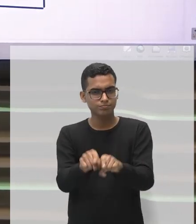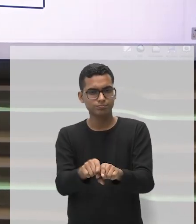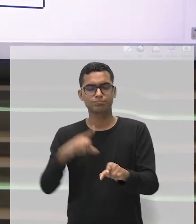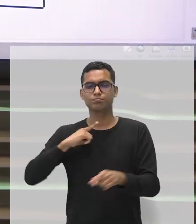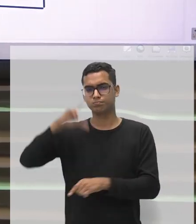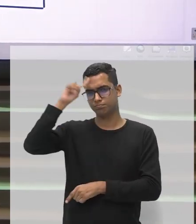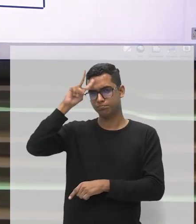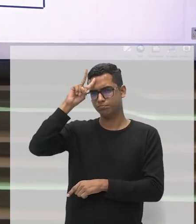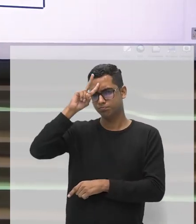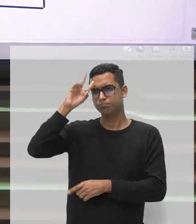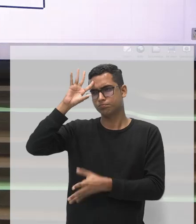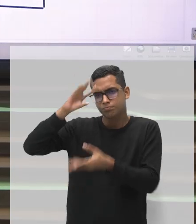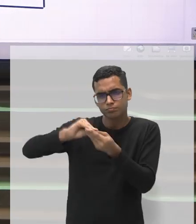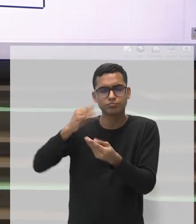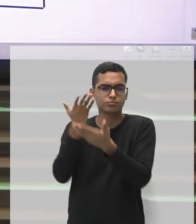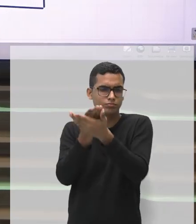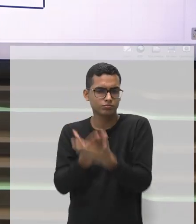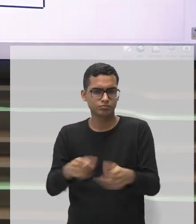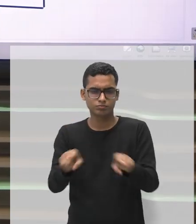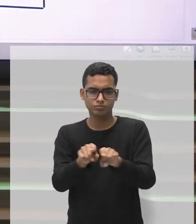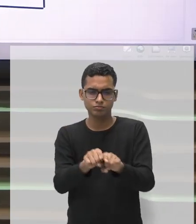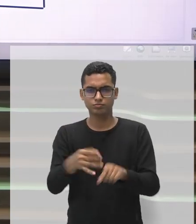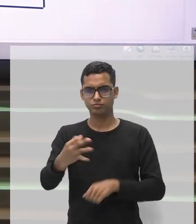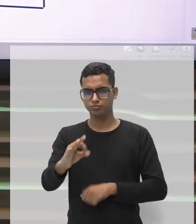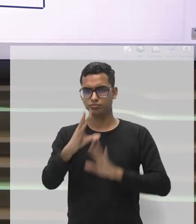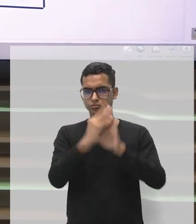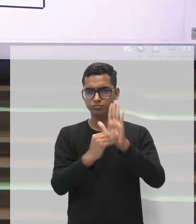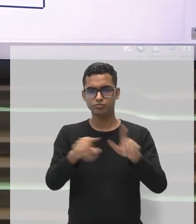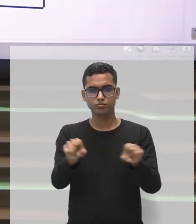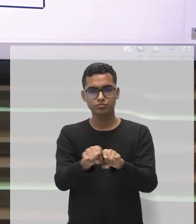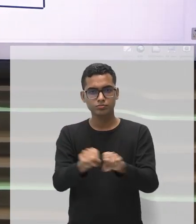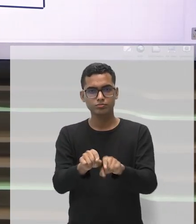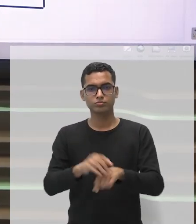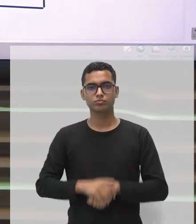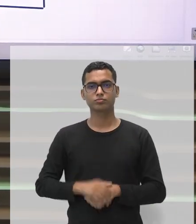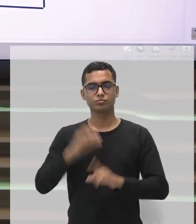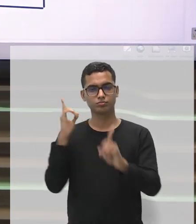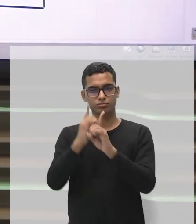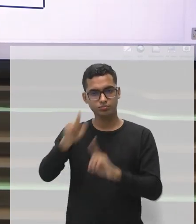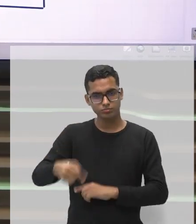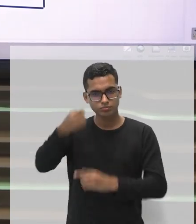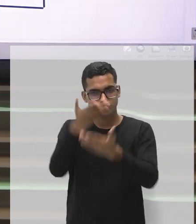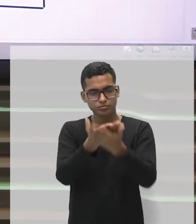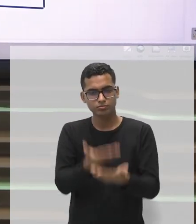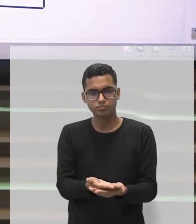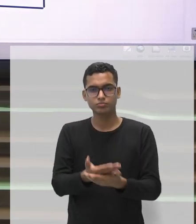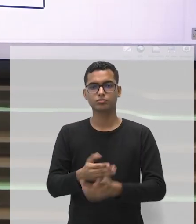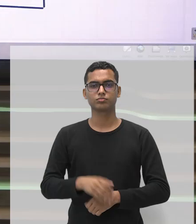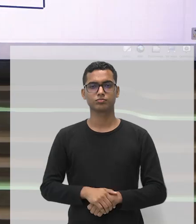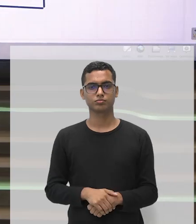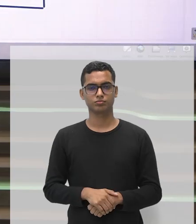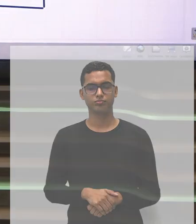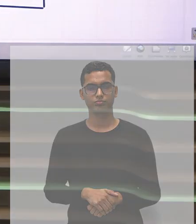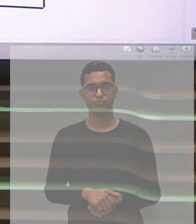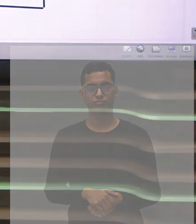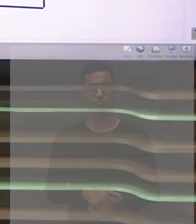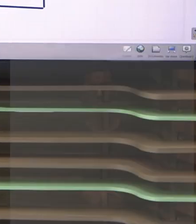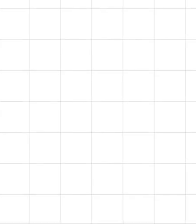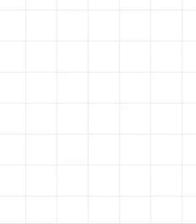tenham relembrado esse conteúdo, tudo bem? E, claro, eu guardarei vocês em um próximo encontro e uma próxima oportunidade.